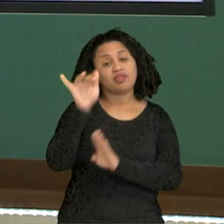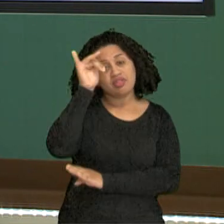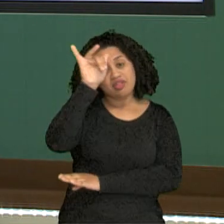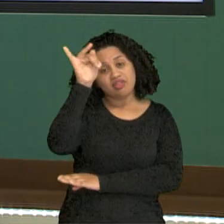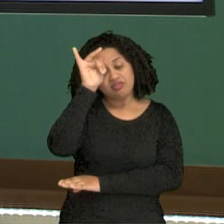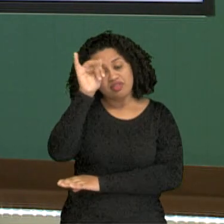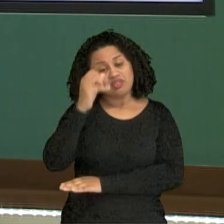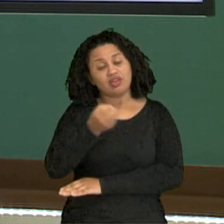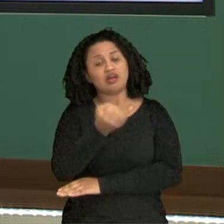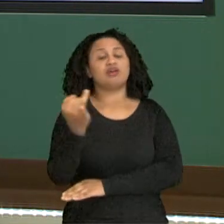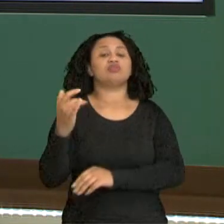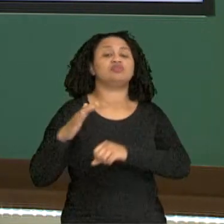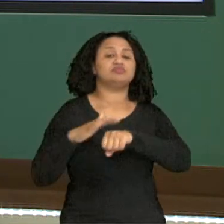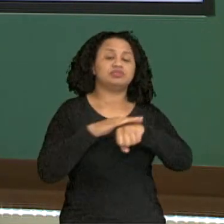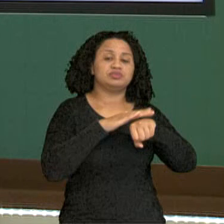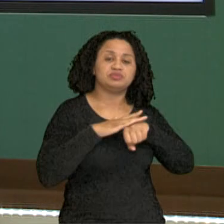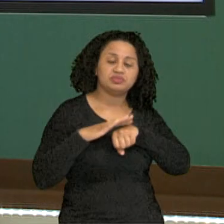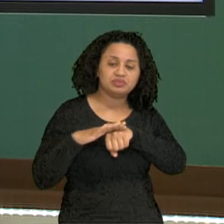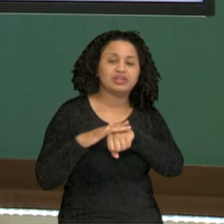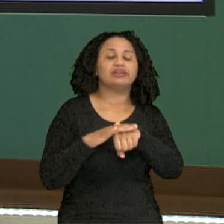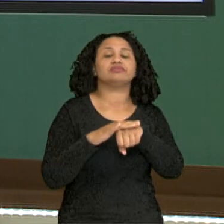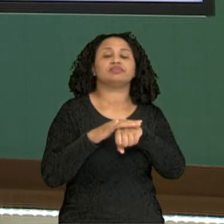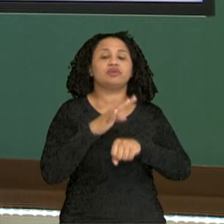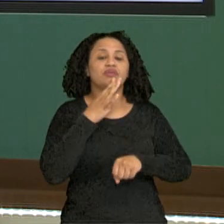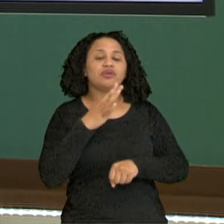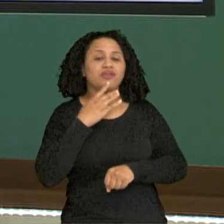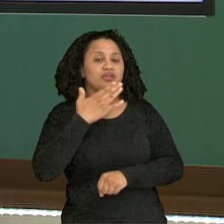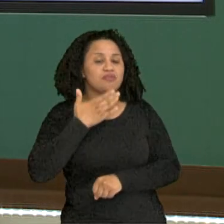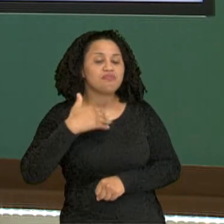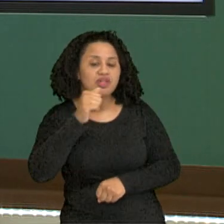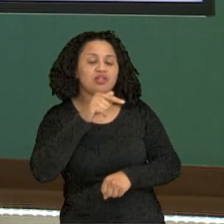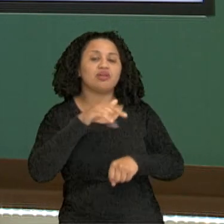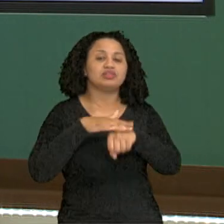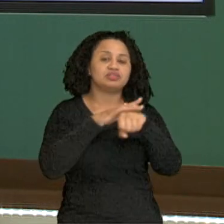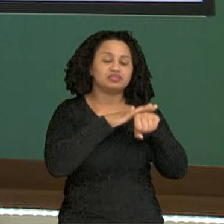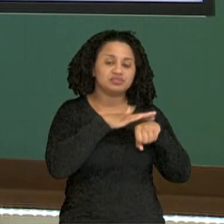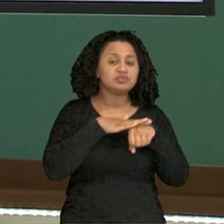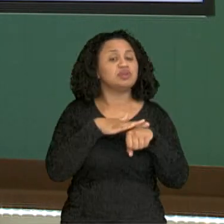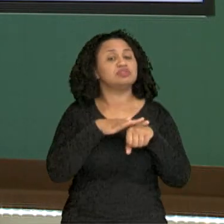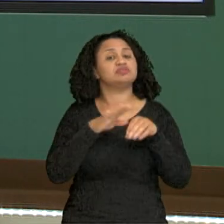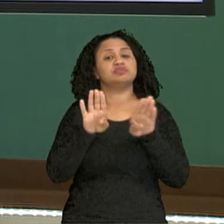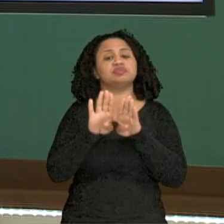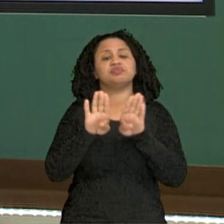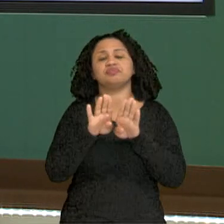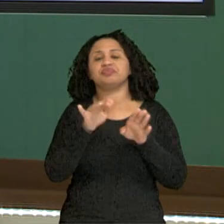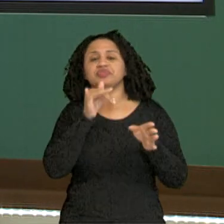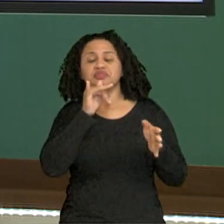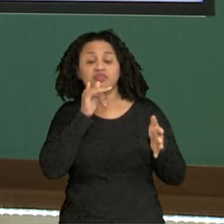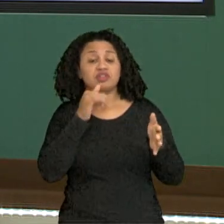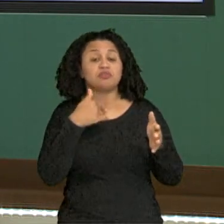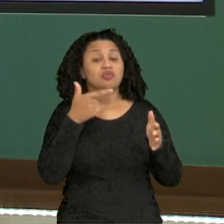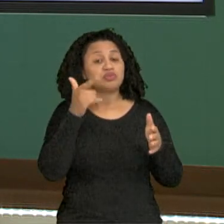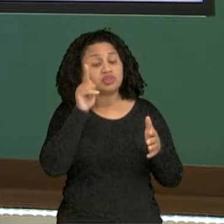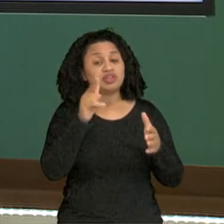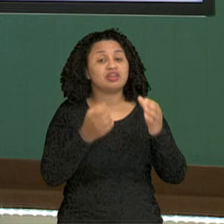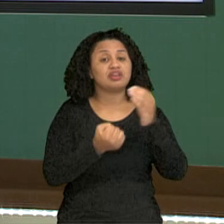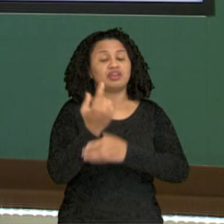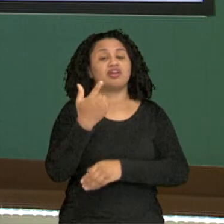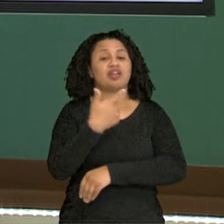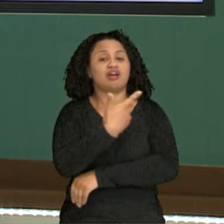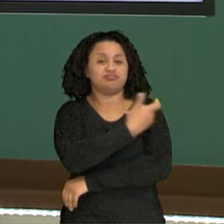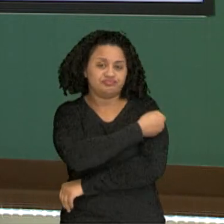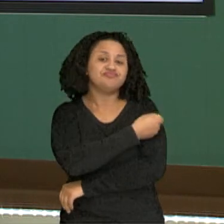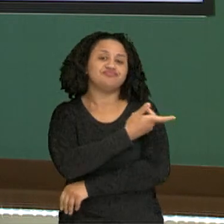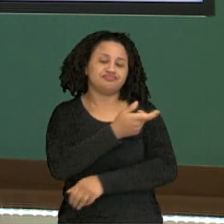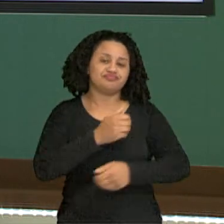evitar doenças, conhecer melhor essas doenças e produzir, por exemplo, vacinas. Então, o microscópio